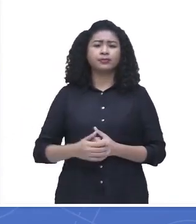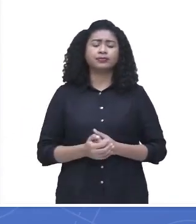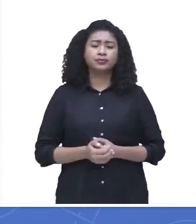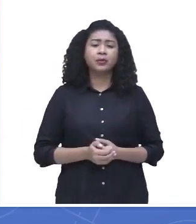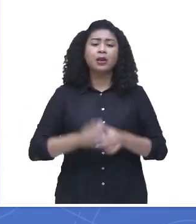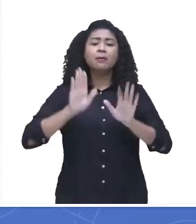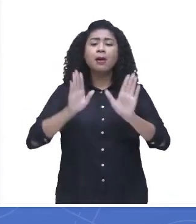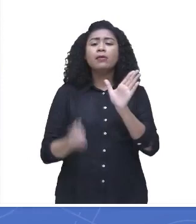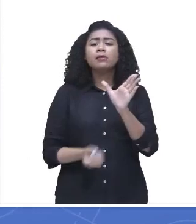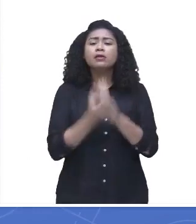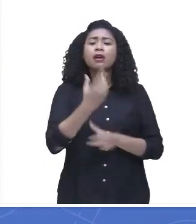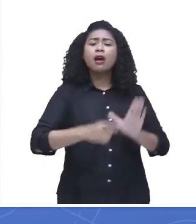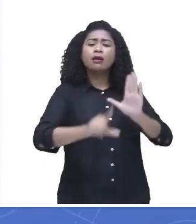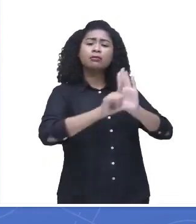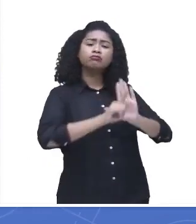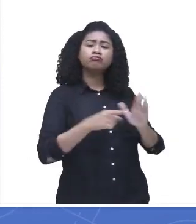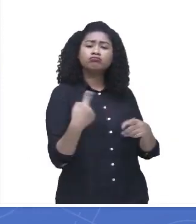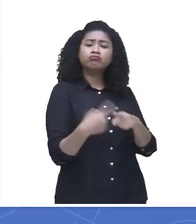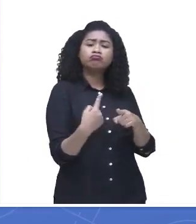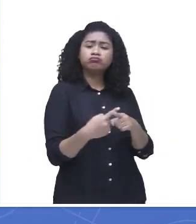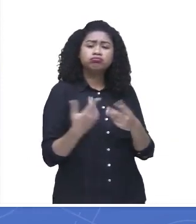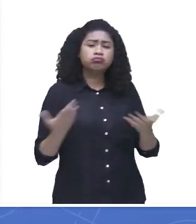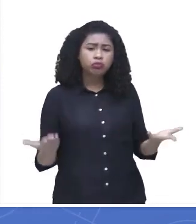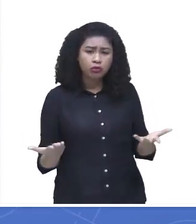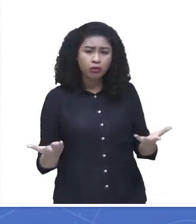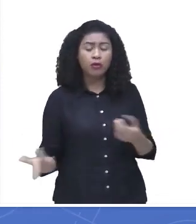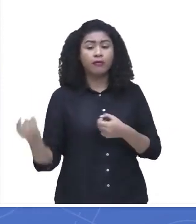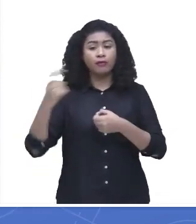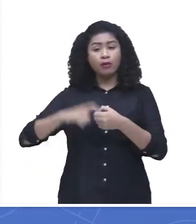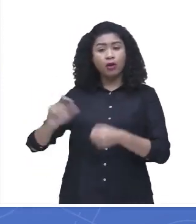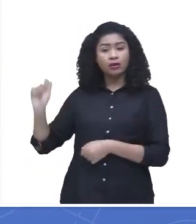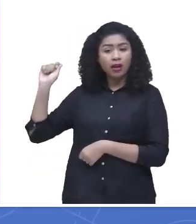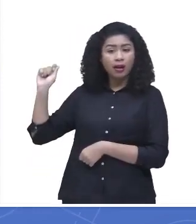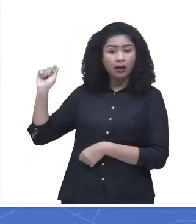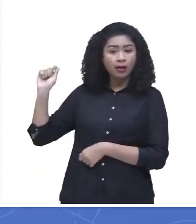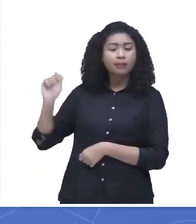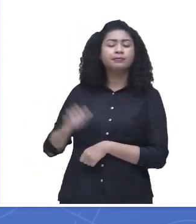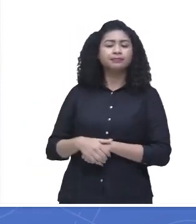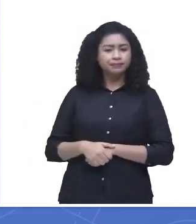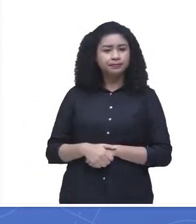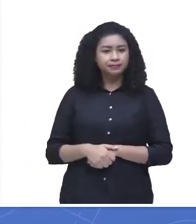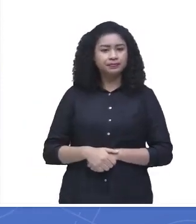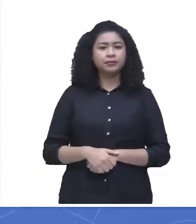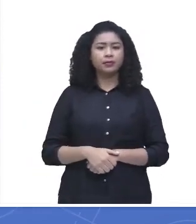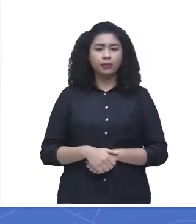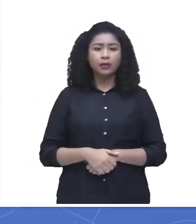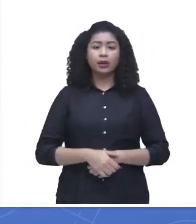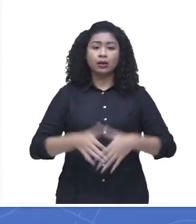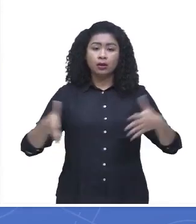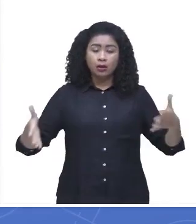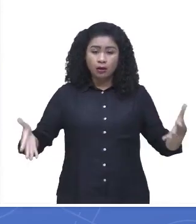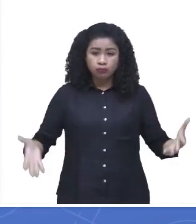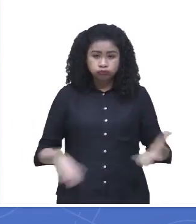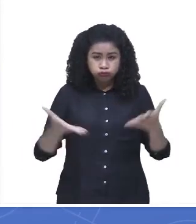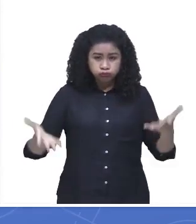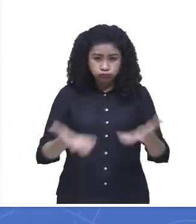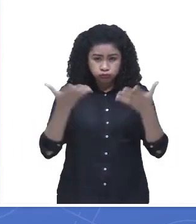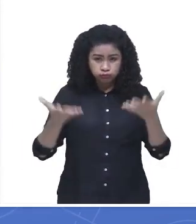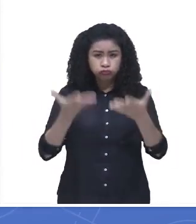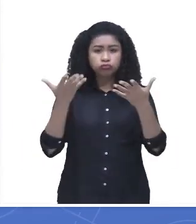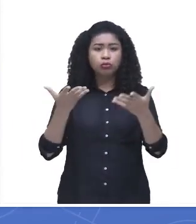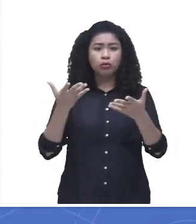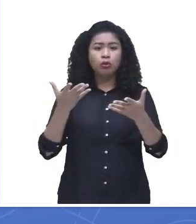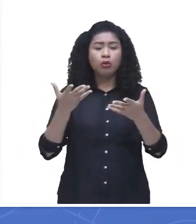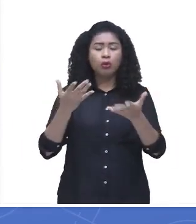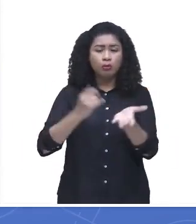criar as leis? Pode voltar lá para nós na A, por favor? Obrigada. Aumentar a receita da coroa, ou